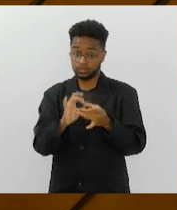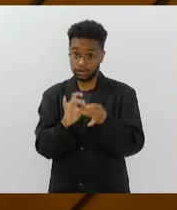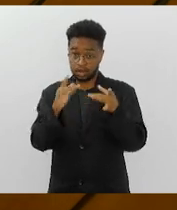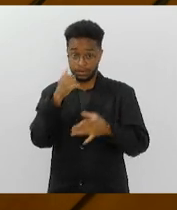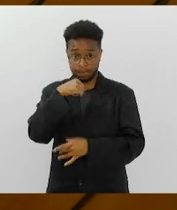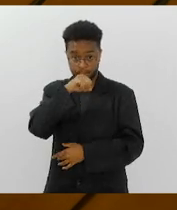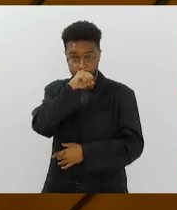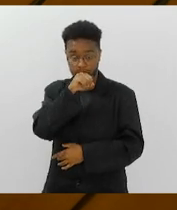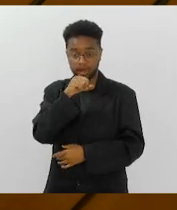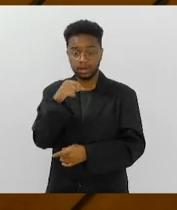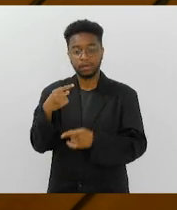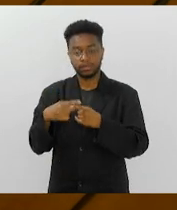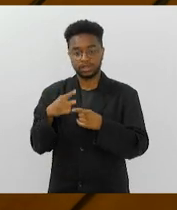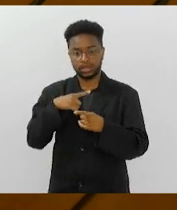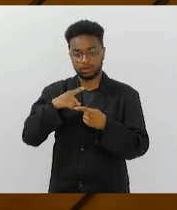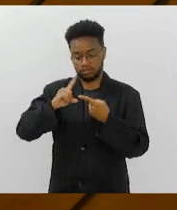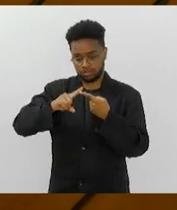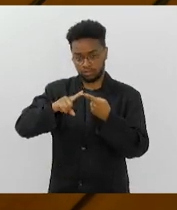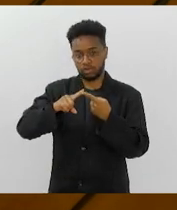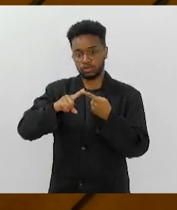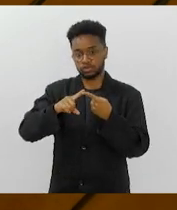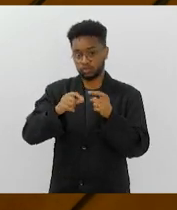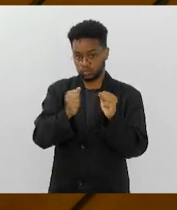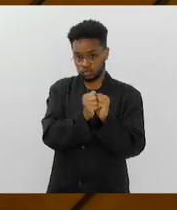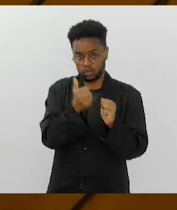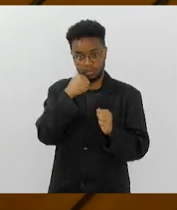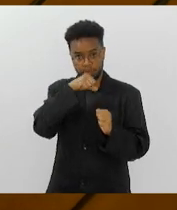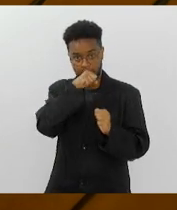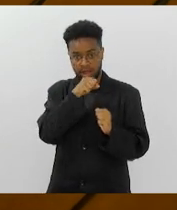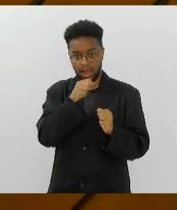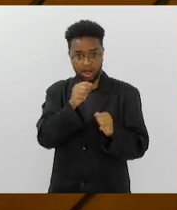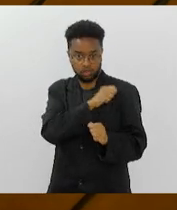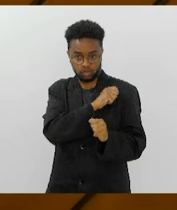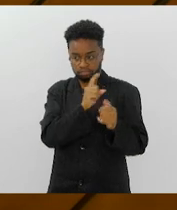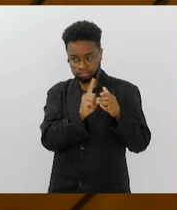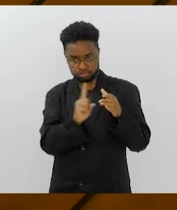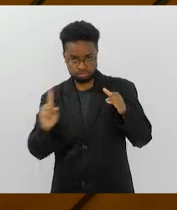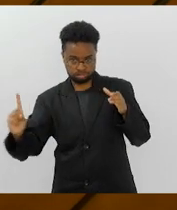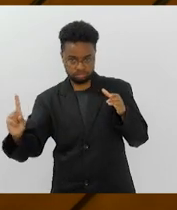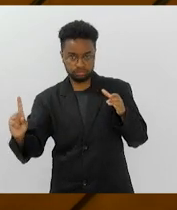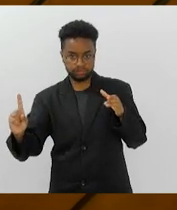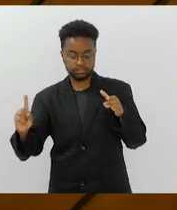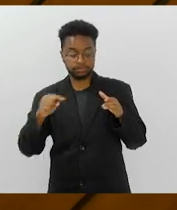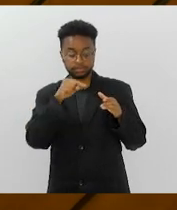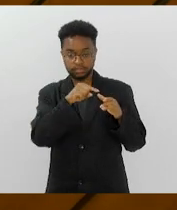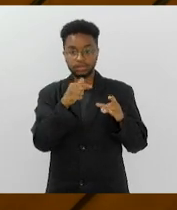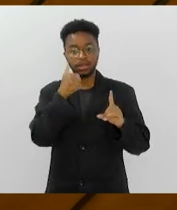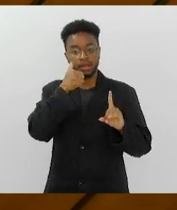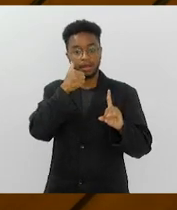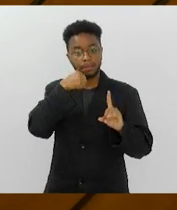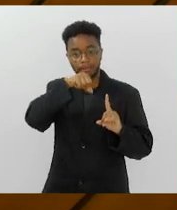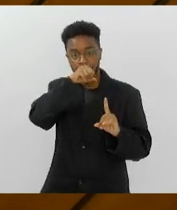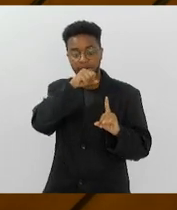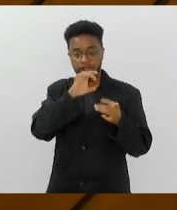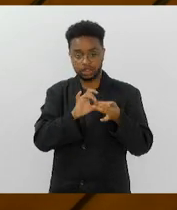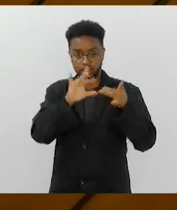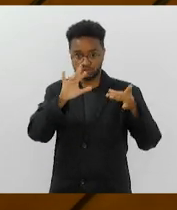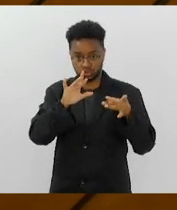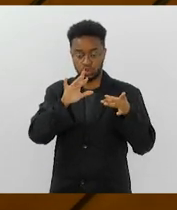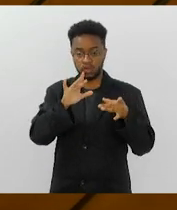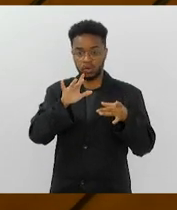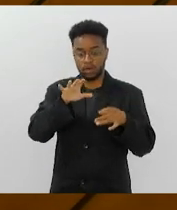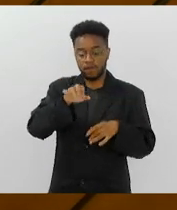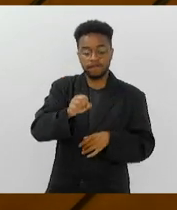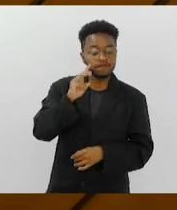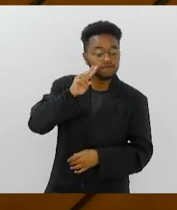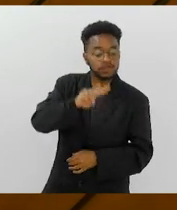nós tivemos em dois momentos. Primeiro só com a mãe, o aluno saiu, e aí a mãe nos autorizou a verificar a mochila. A faca estava dentro da